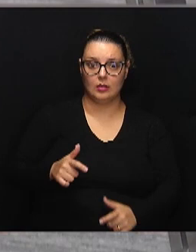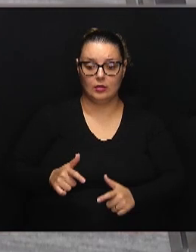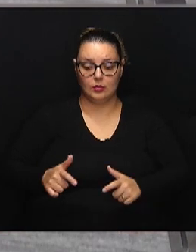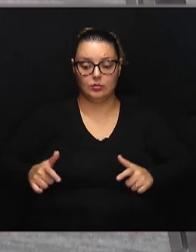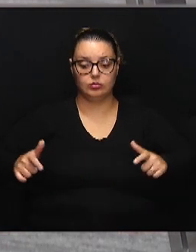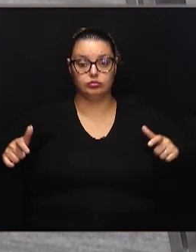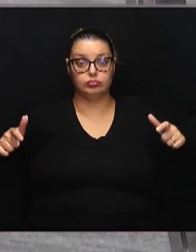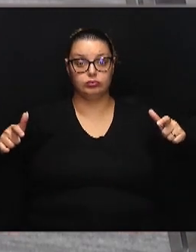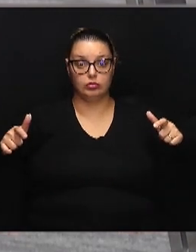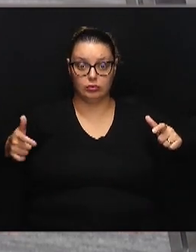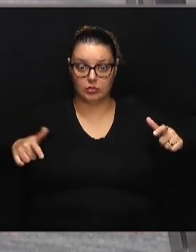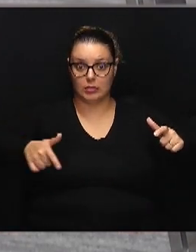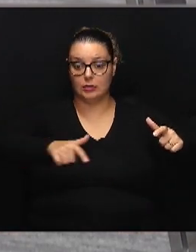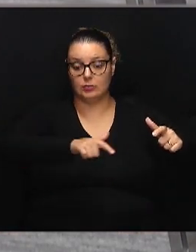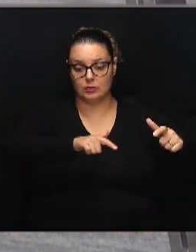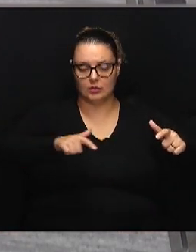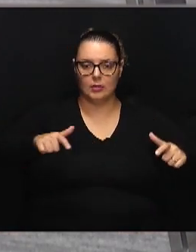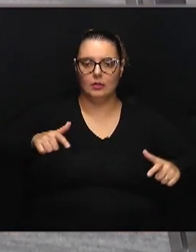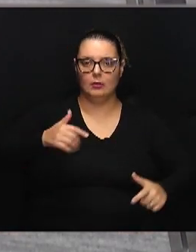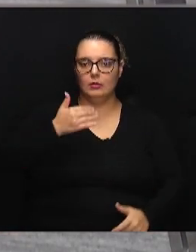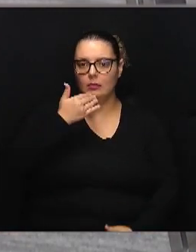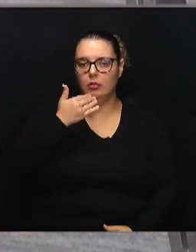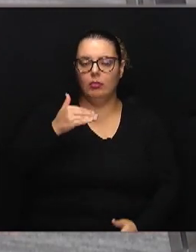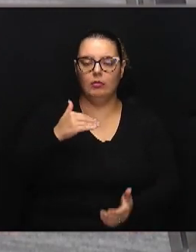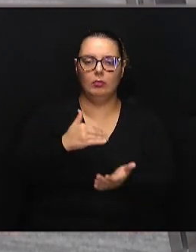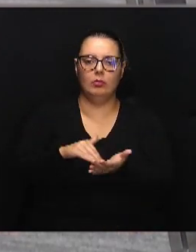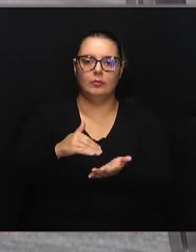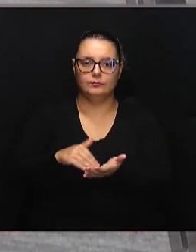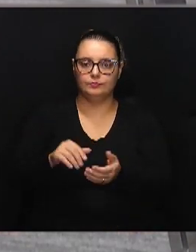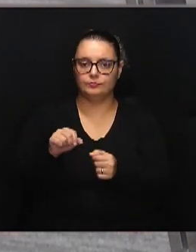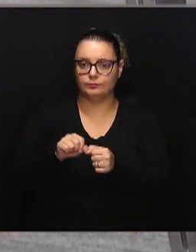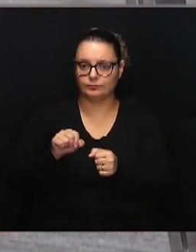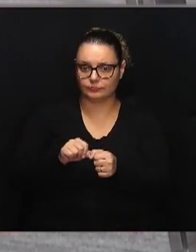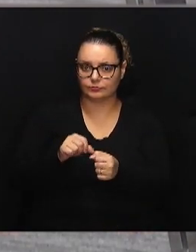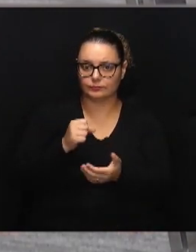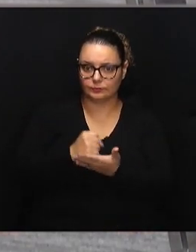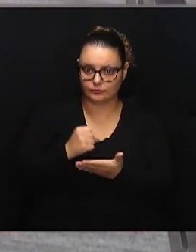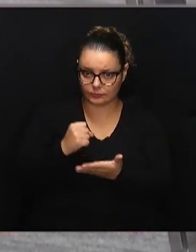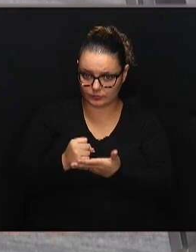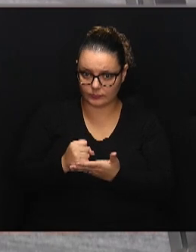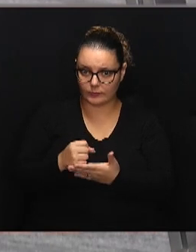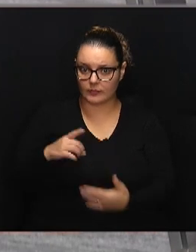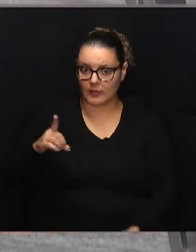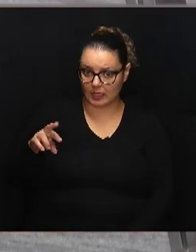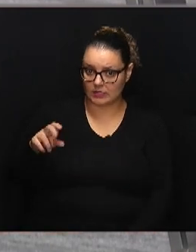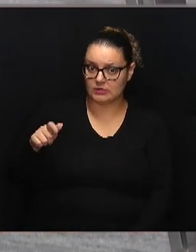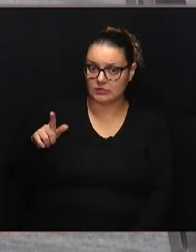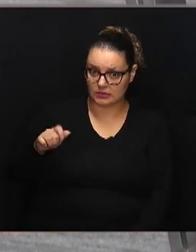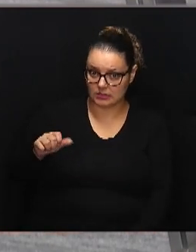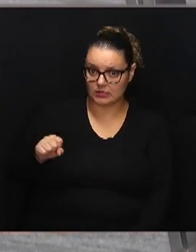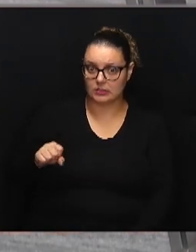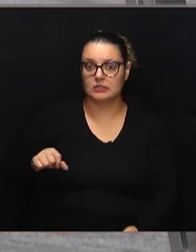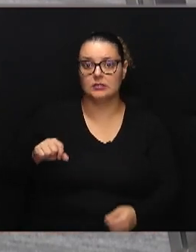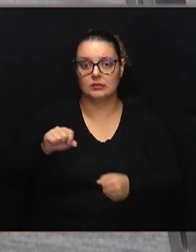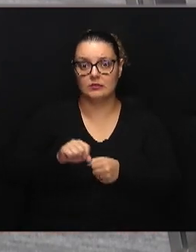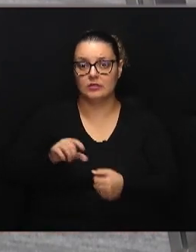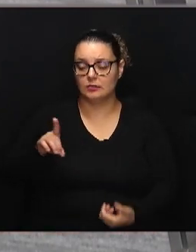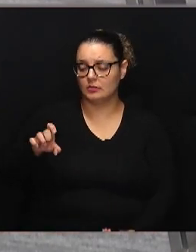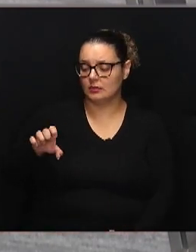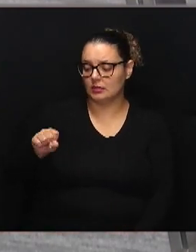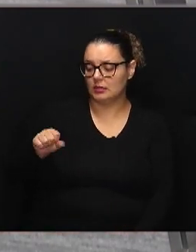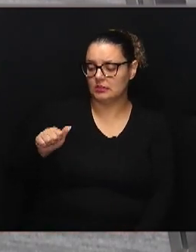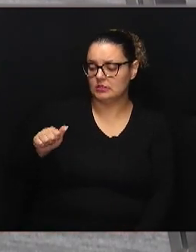lagoa. E estamos cobrando do secretário para que faça a contratação dessas dragas e faça o desassoreamento